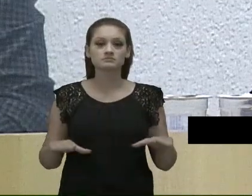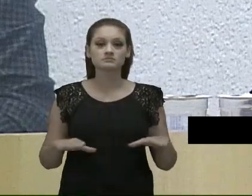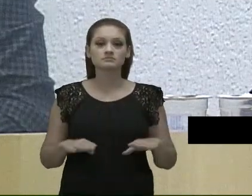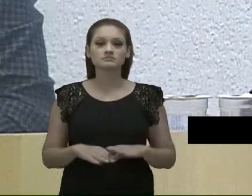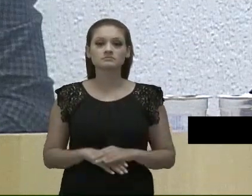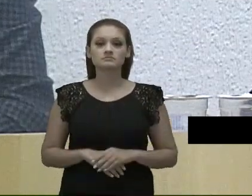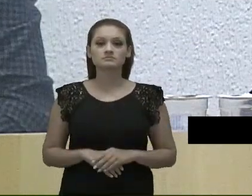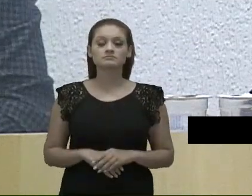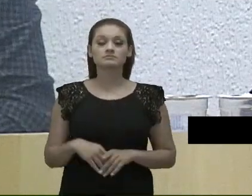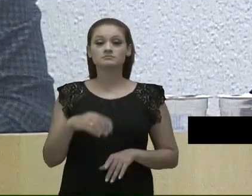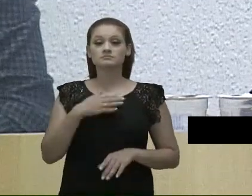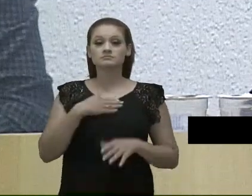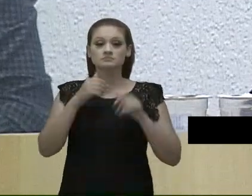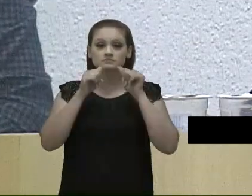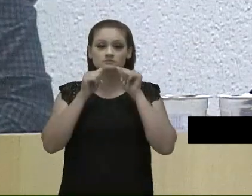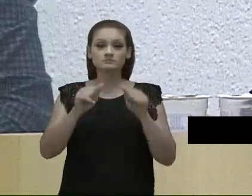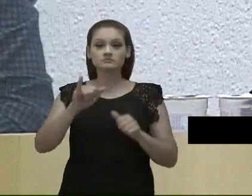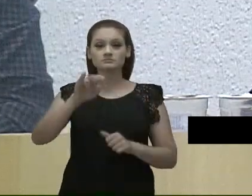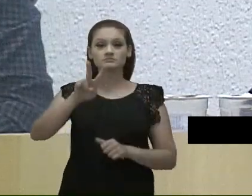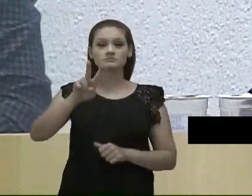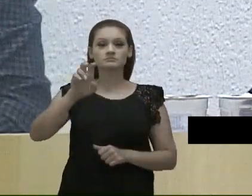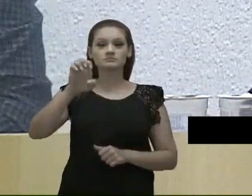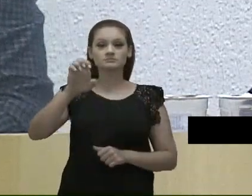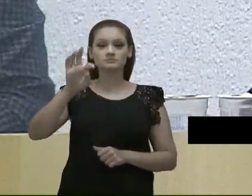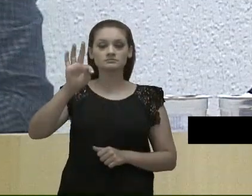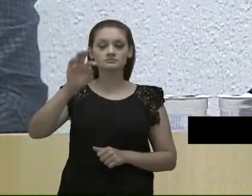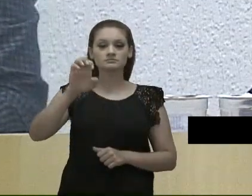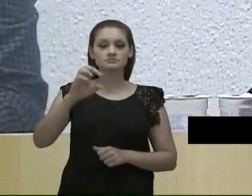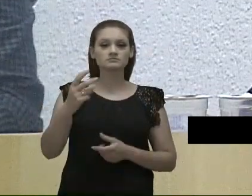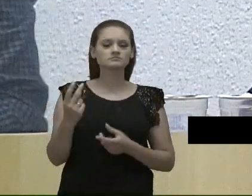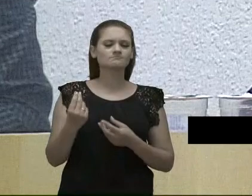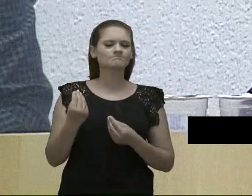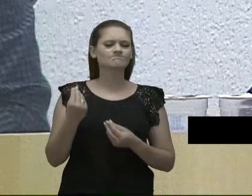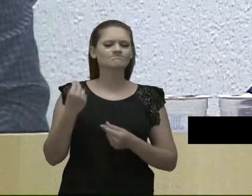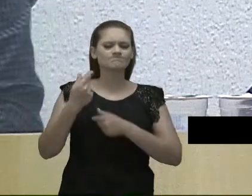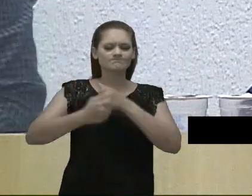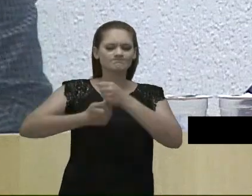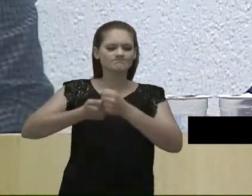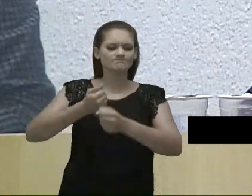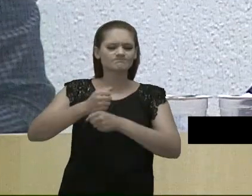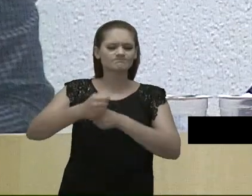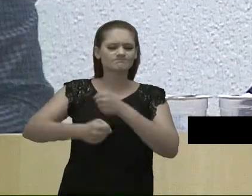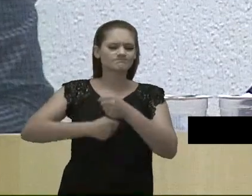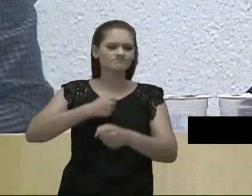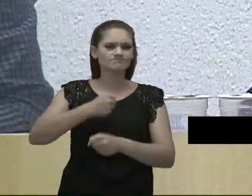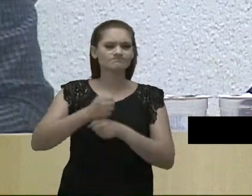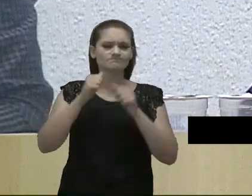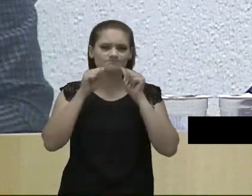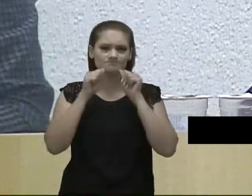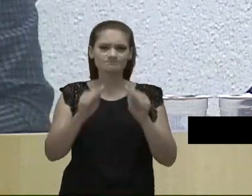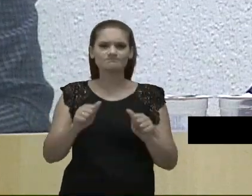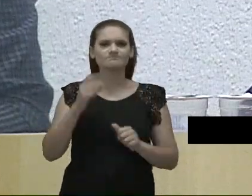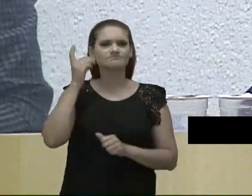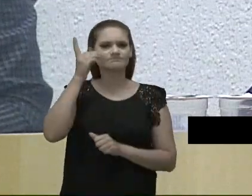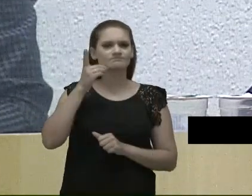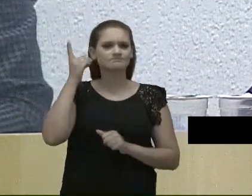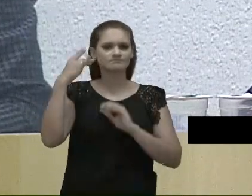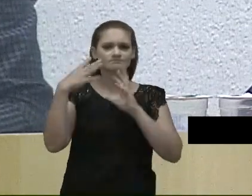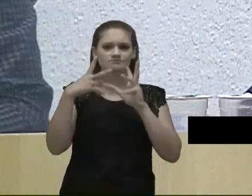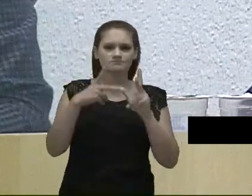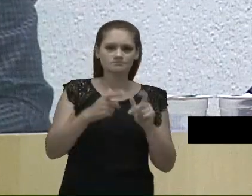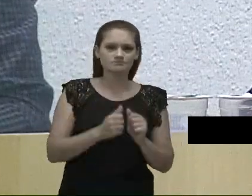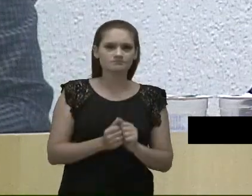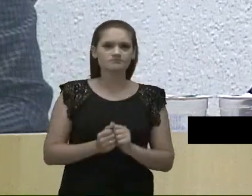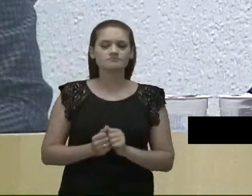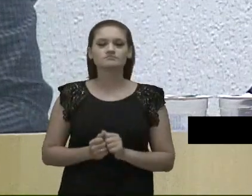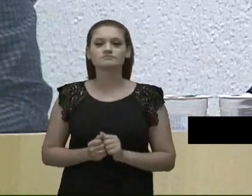a minha assessora, a Ivete, que tem muitos anos de Câmara Municipal, já assessorou deputado Aricara e outros deputados,